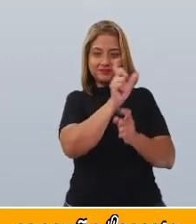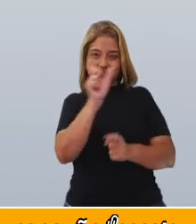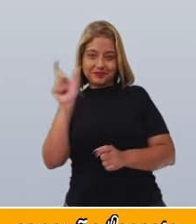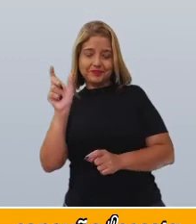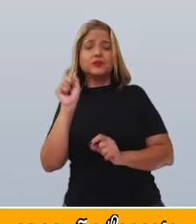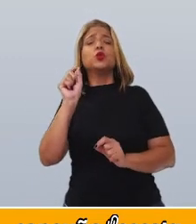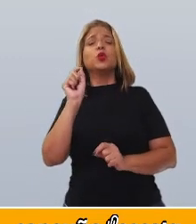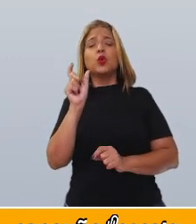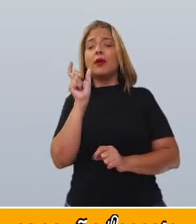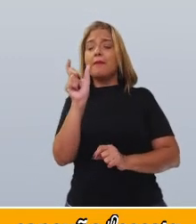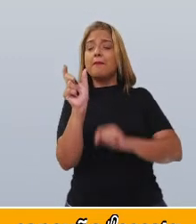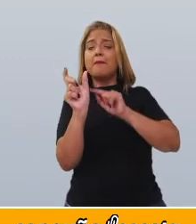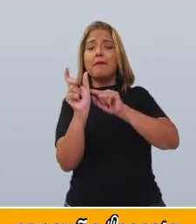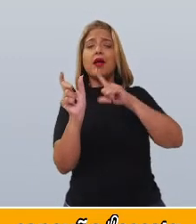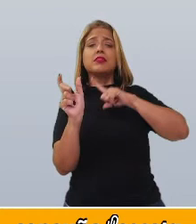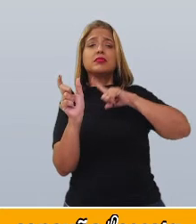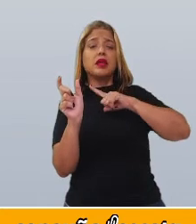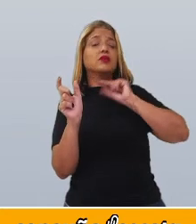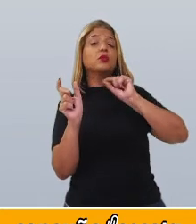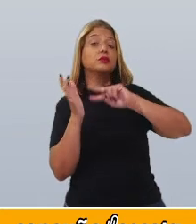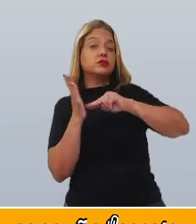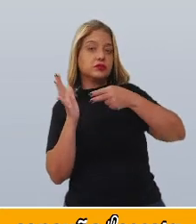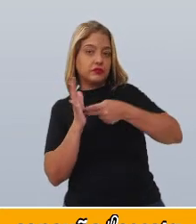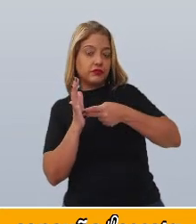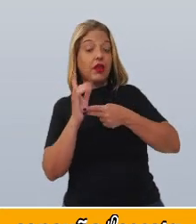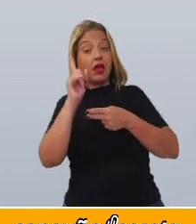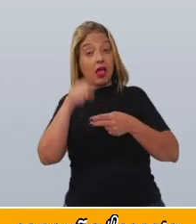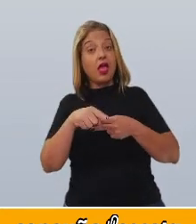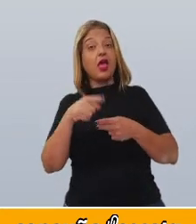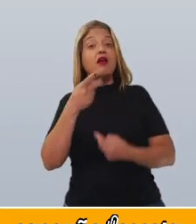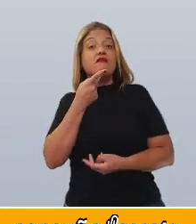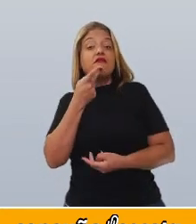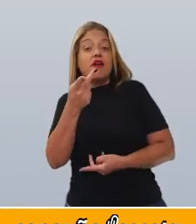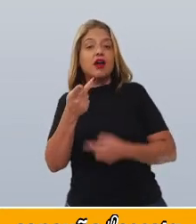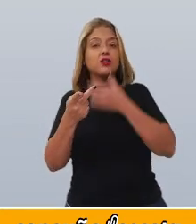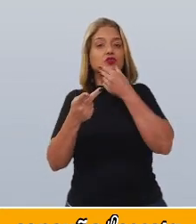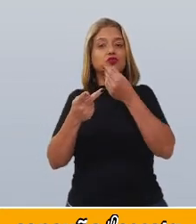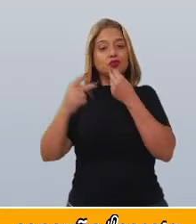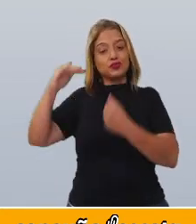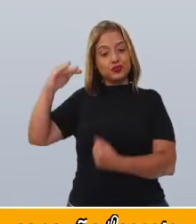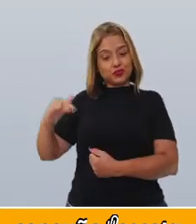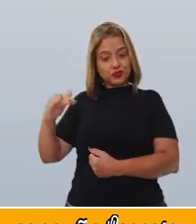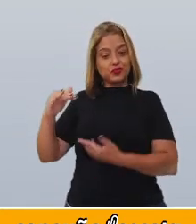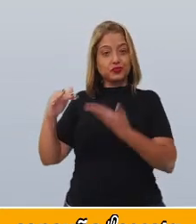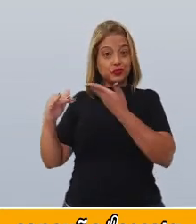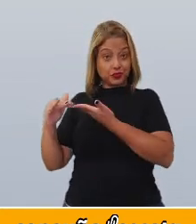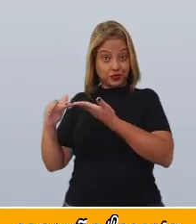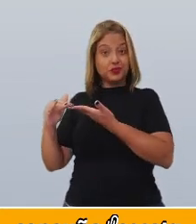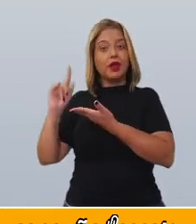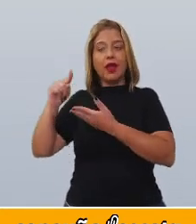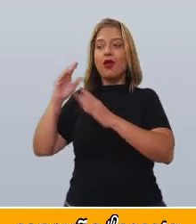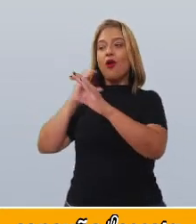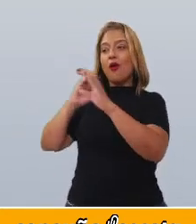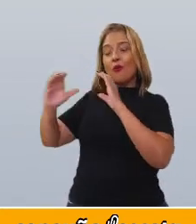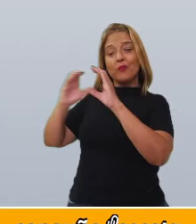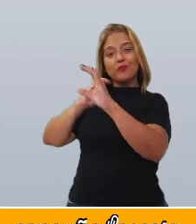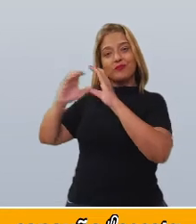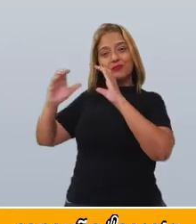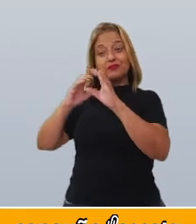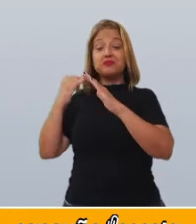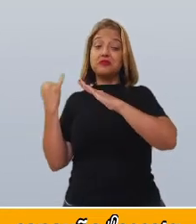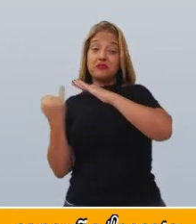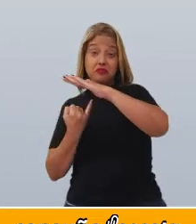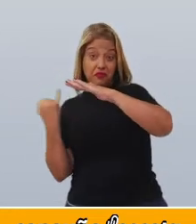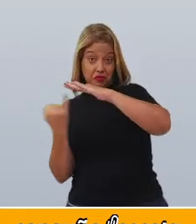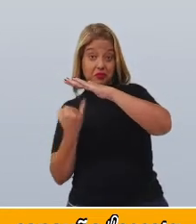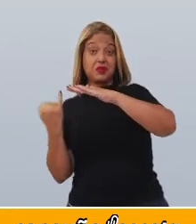representam? Bem, elas representam a fala desse menino, que está em um contexto de comunicação que é mais